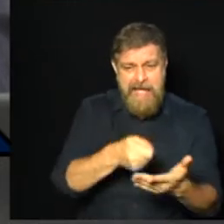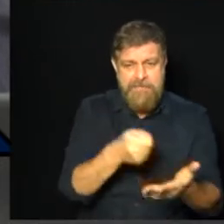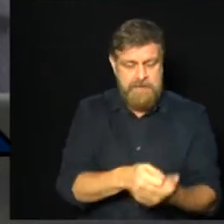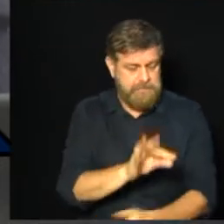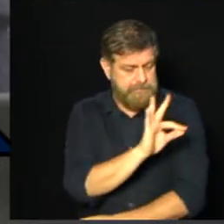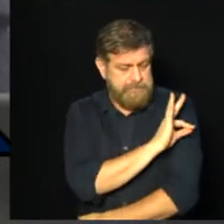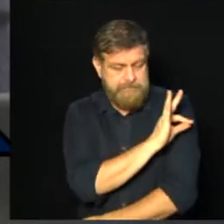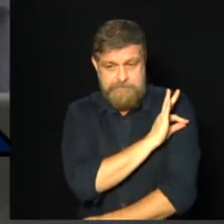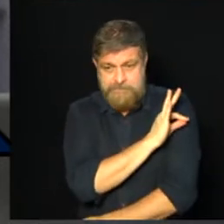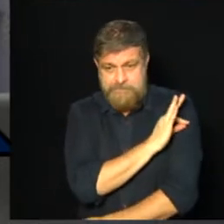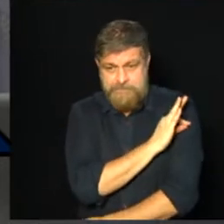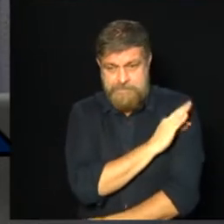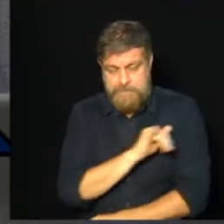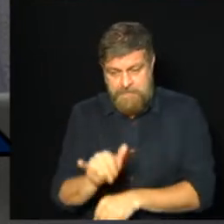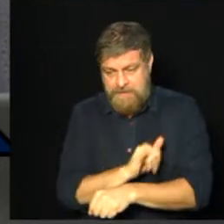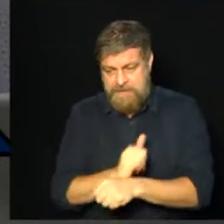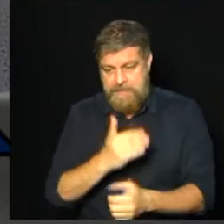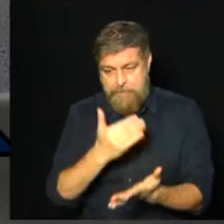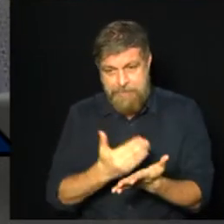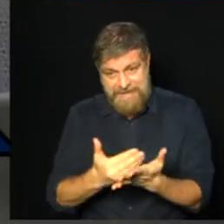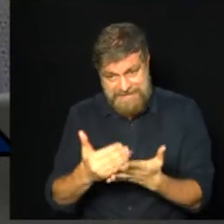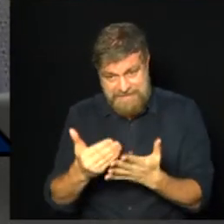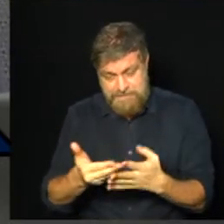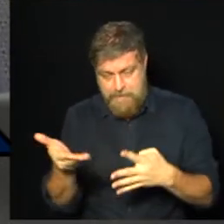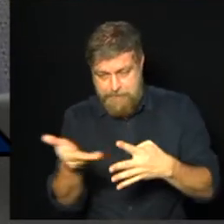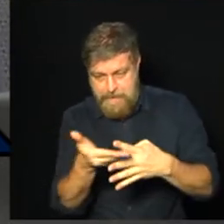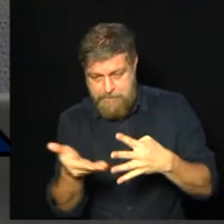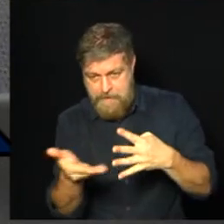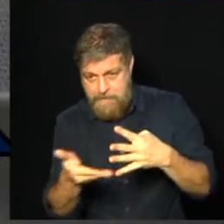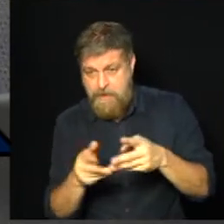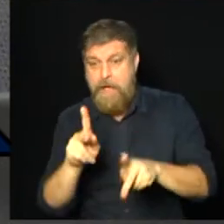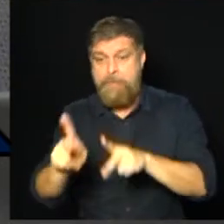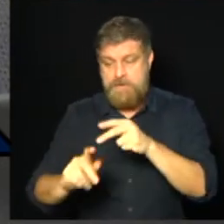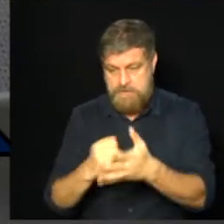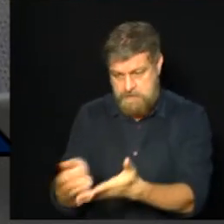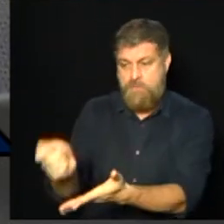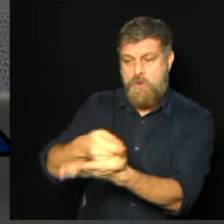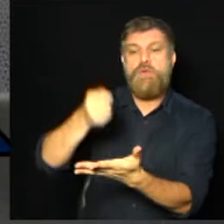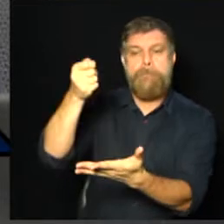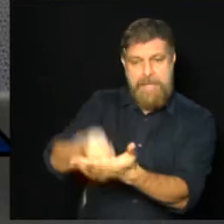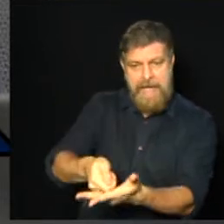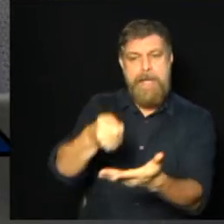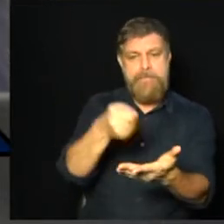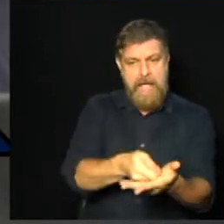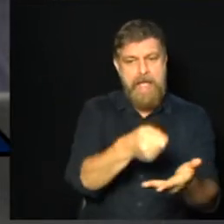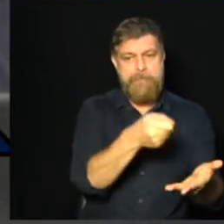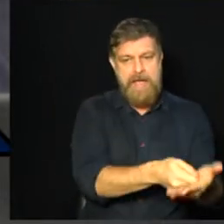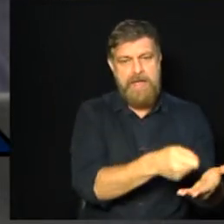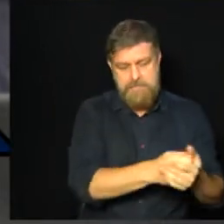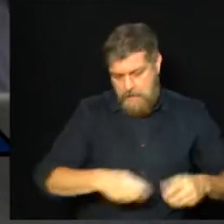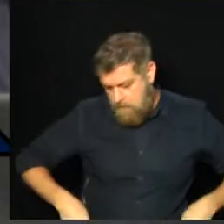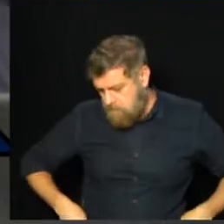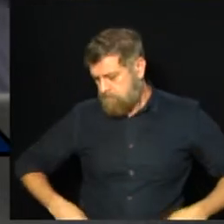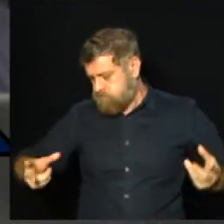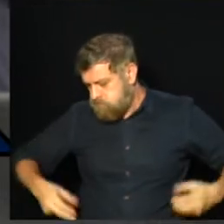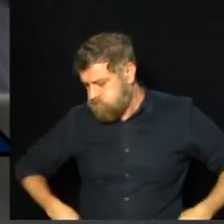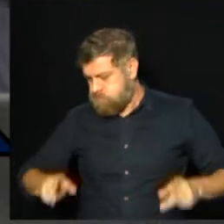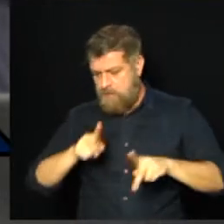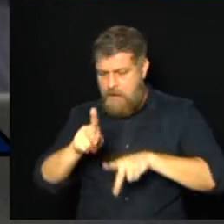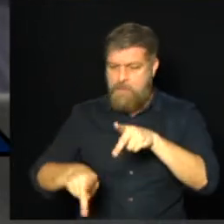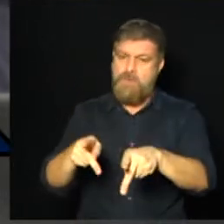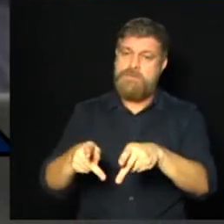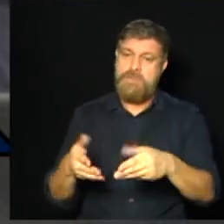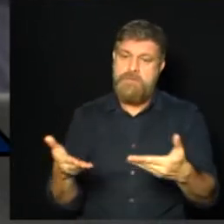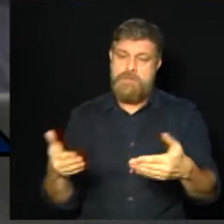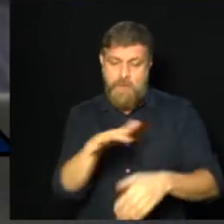ações do município, mas, de modo geral, a população continua pagando seus impostos. Então, o que ela espera, minimamente, na